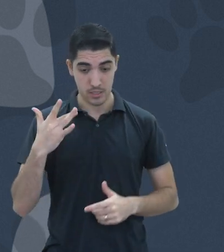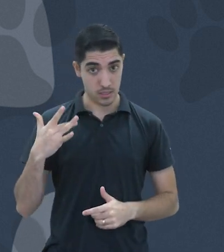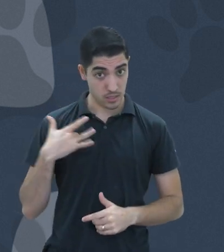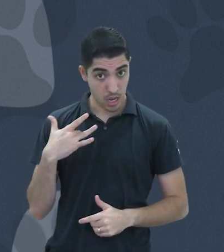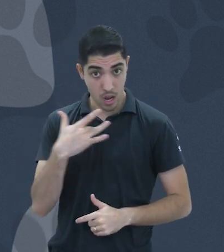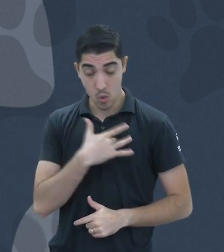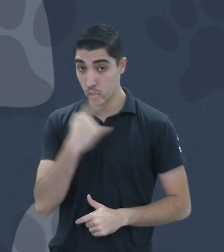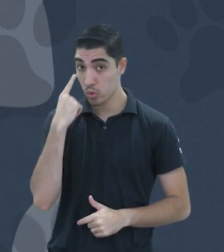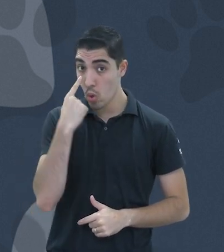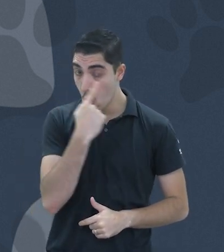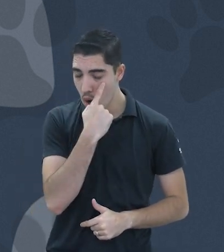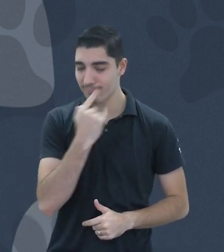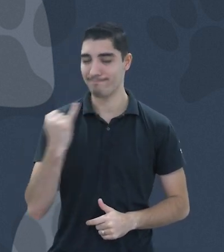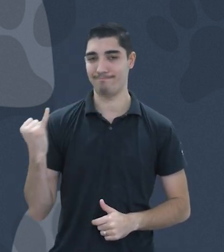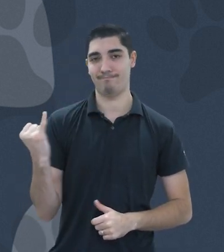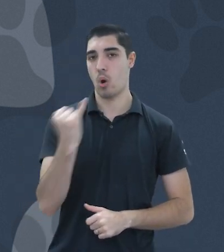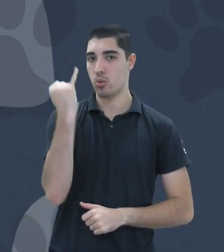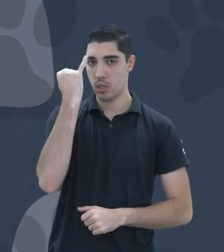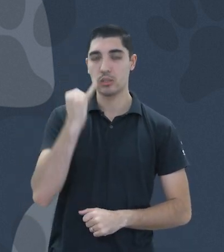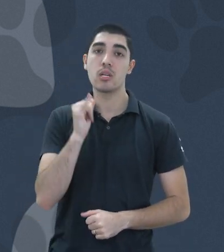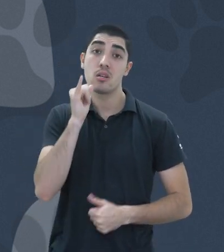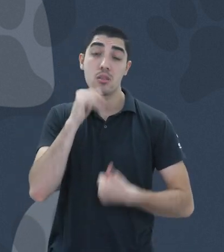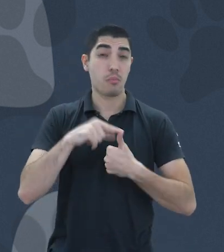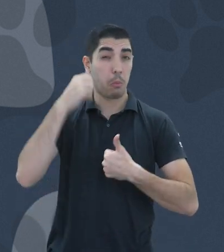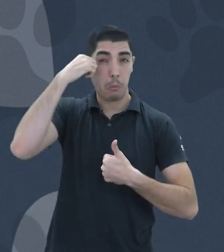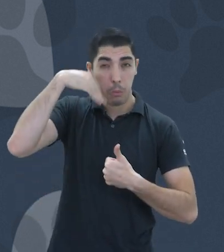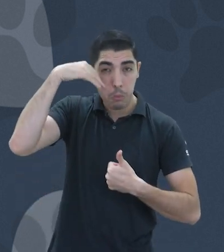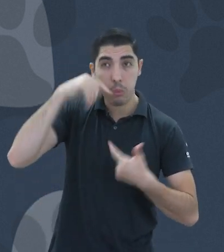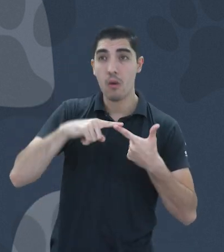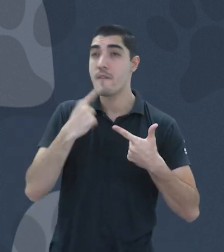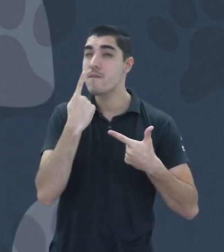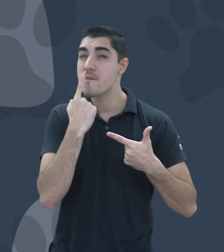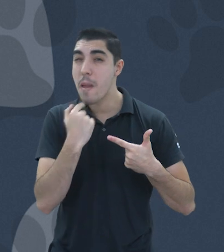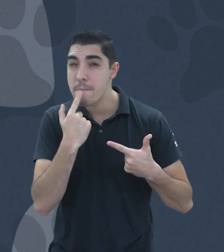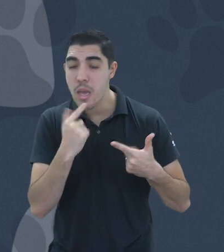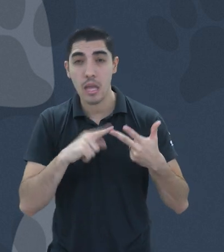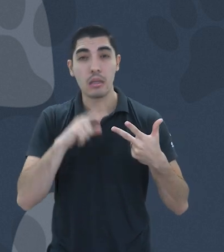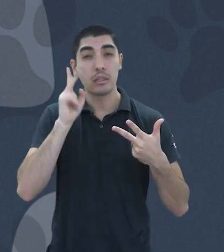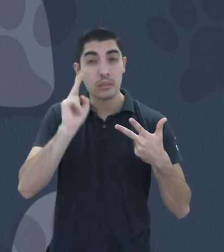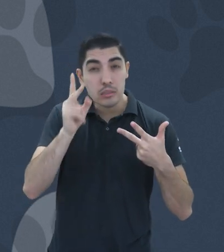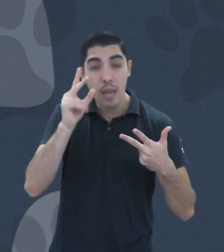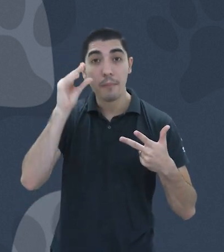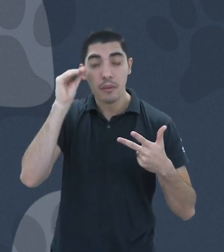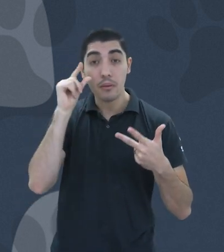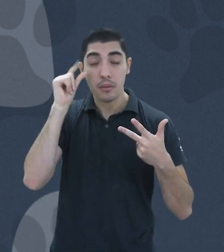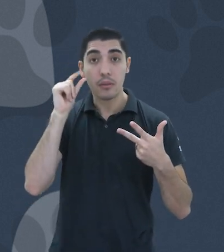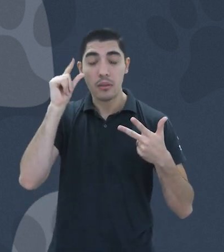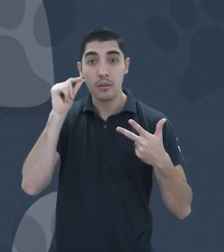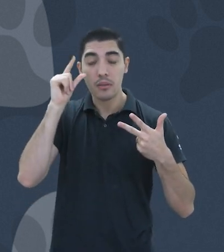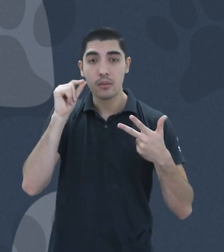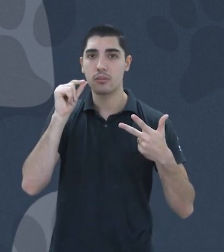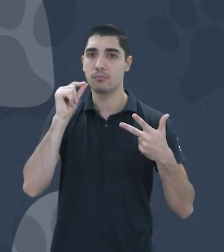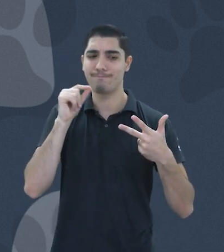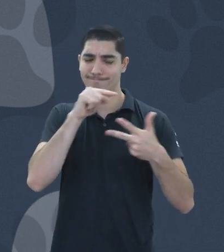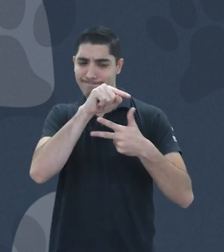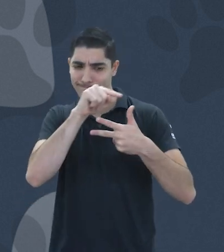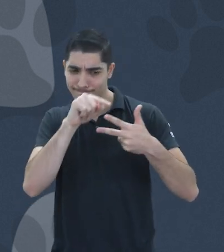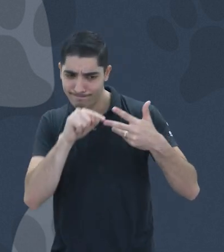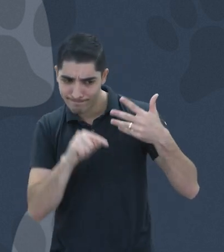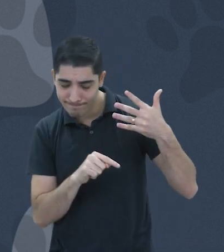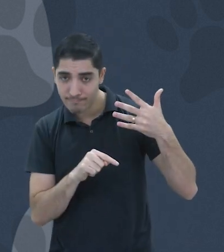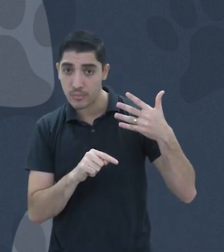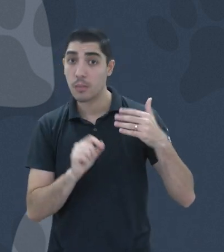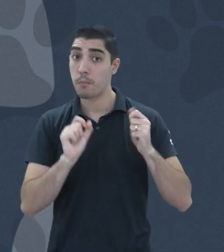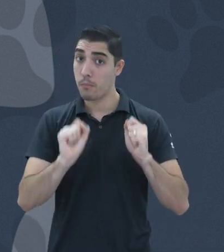muito importante. Excesso de secreção, olhos vermelhos, ficar piscando constantemente, tudo isso podem